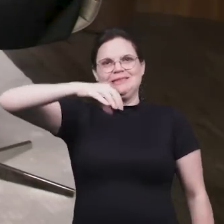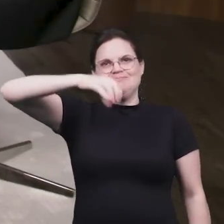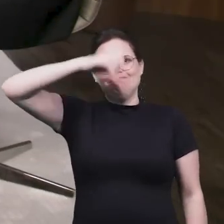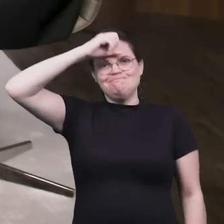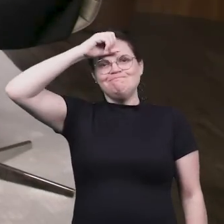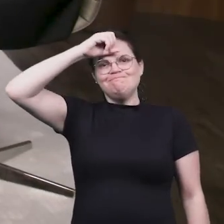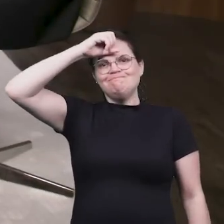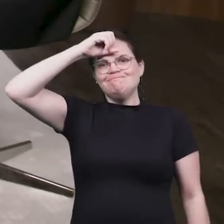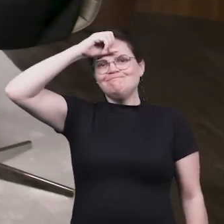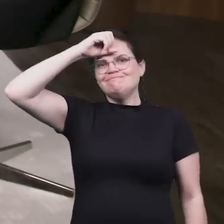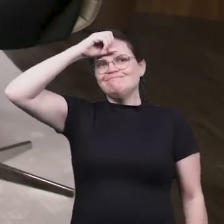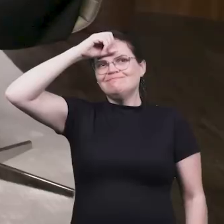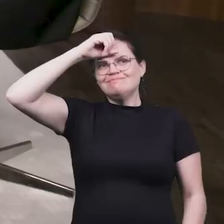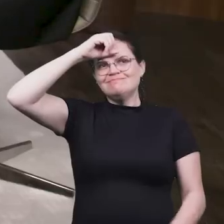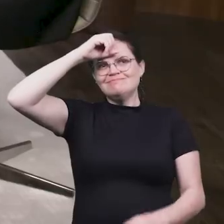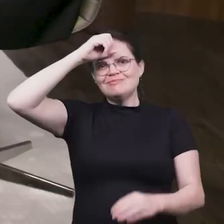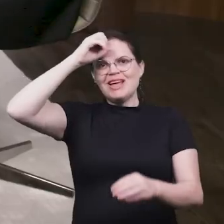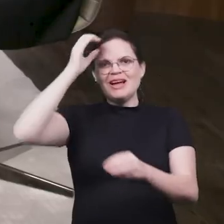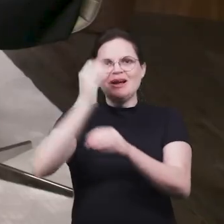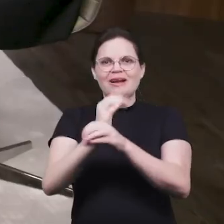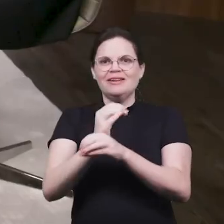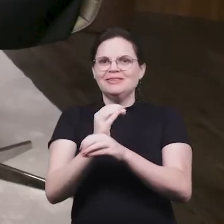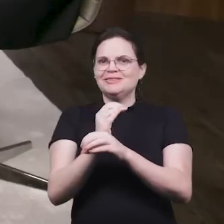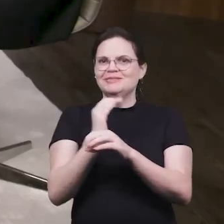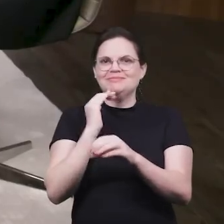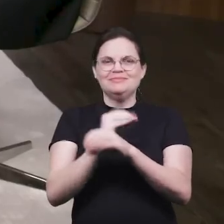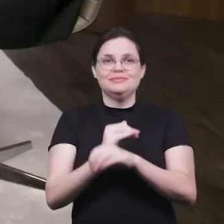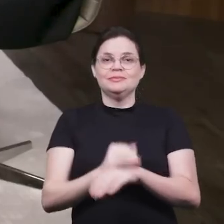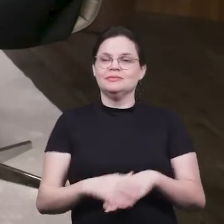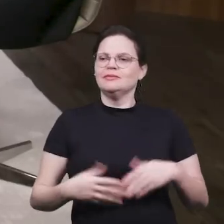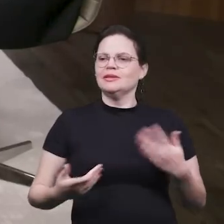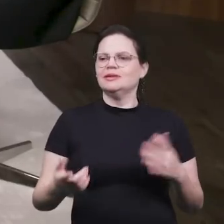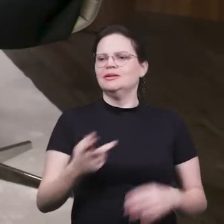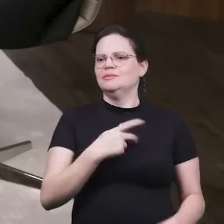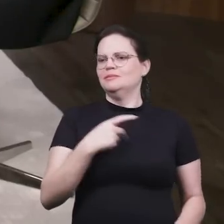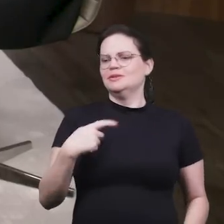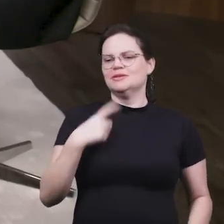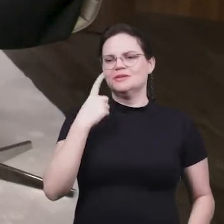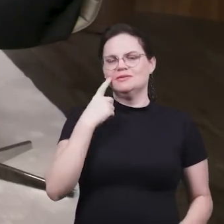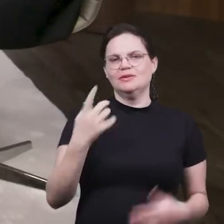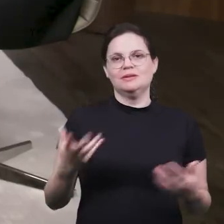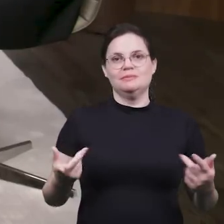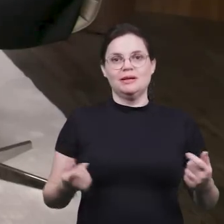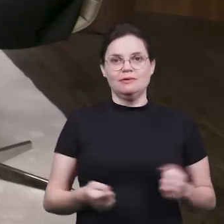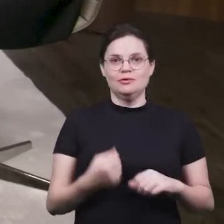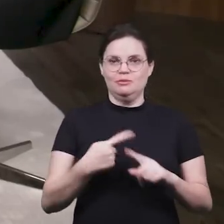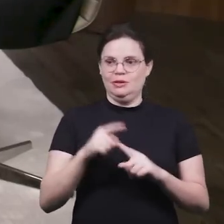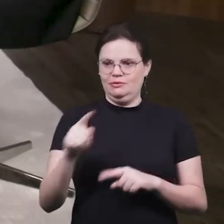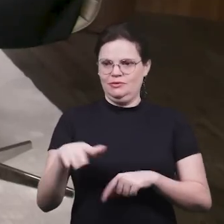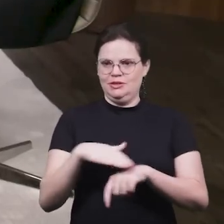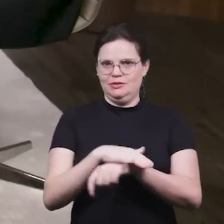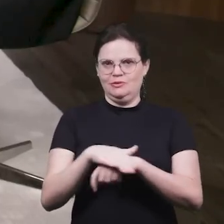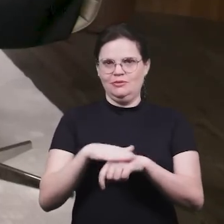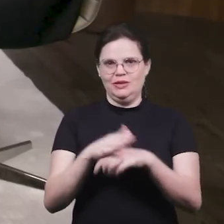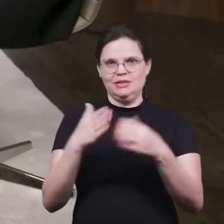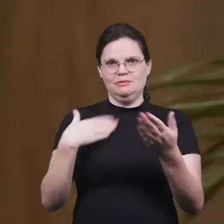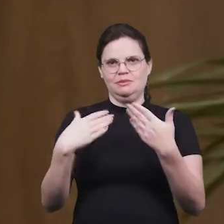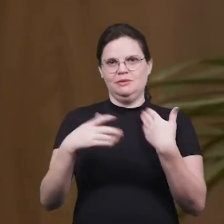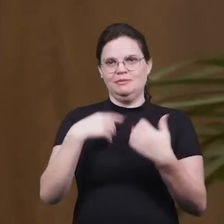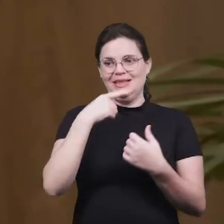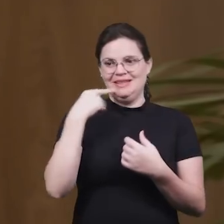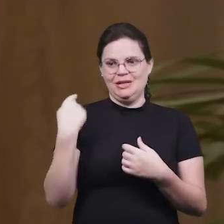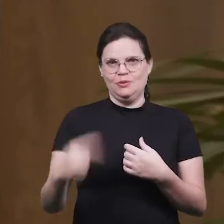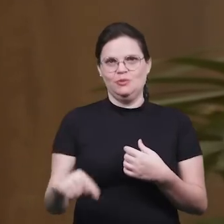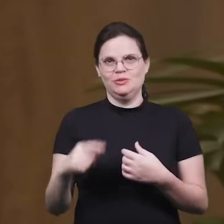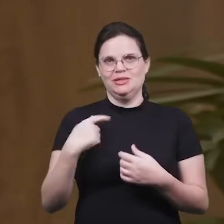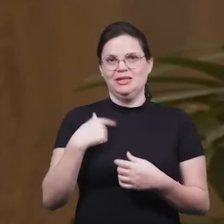nada. Pastor, que coisa maravilhosa, porque a gente pensa mesmo quando o senhor começa a falar no seu idioma, a gente fala, meu